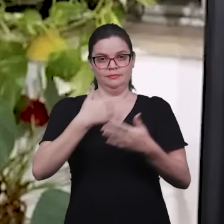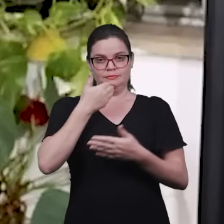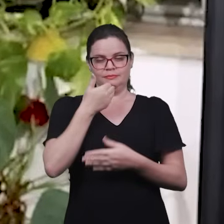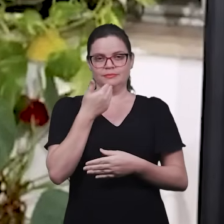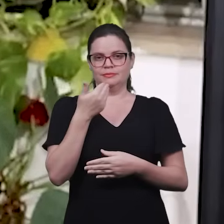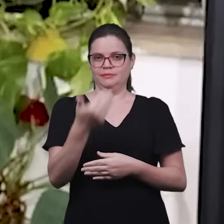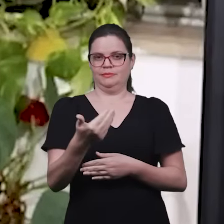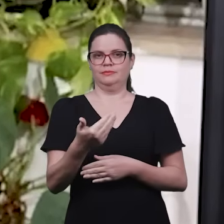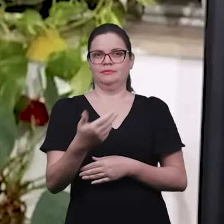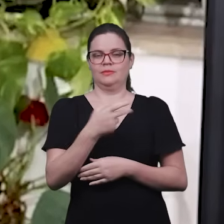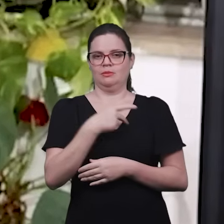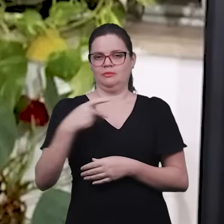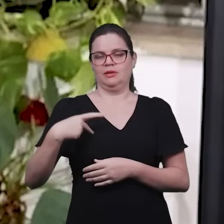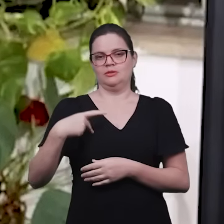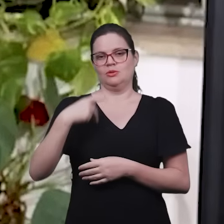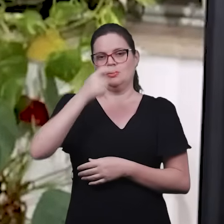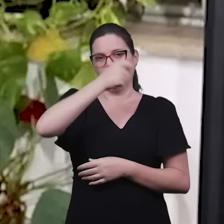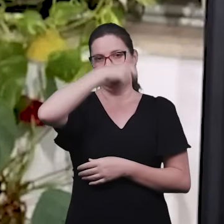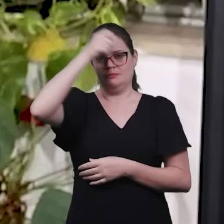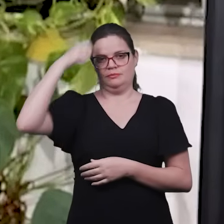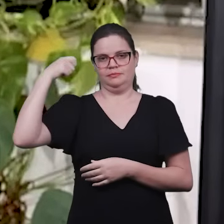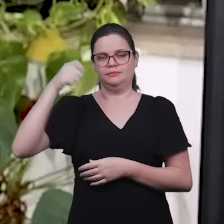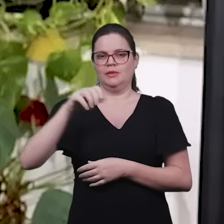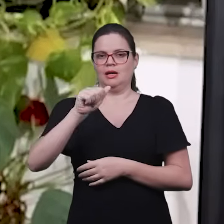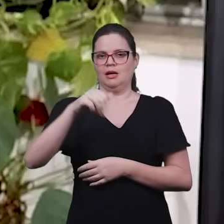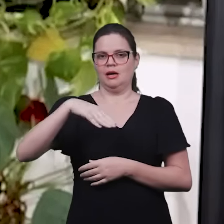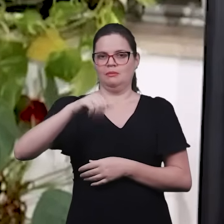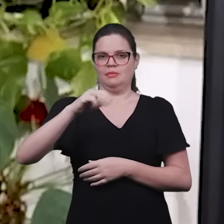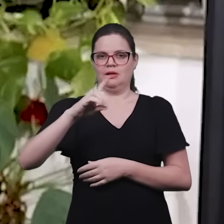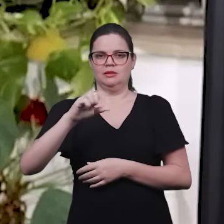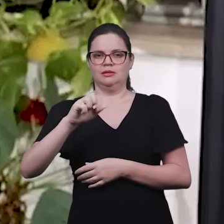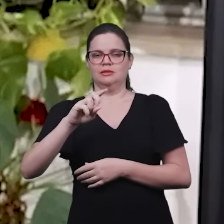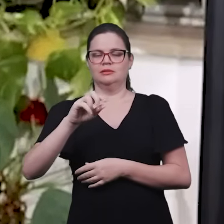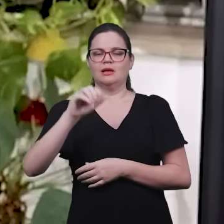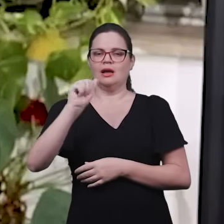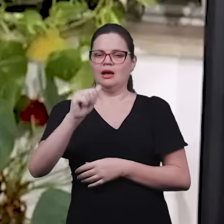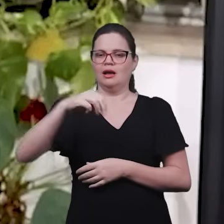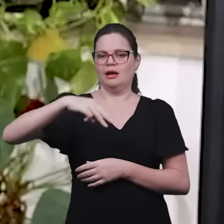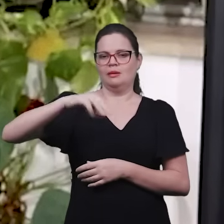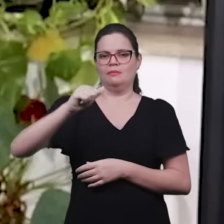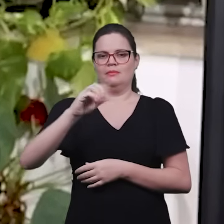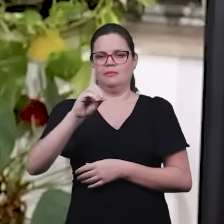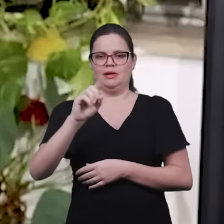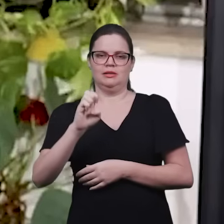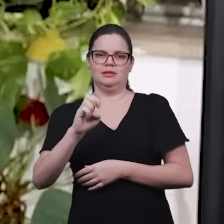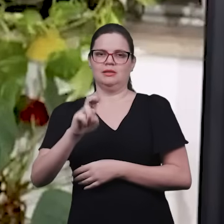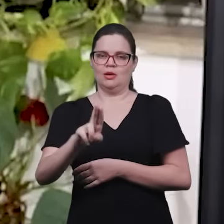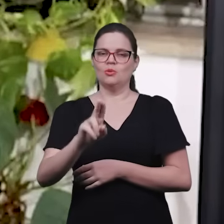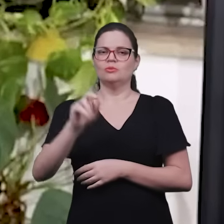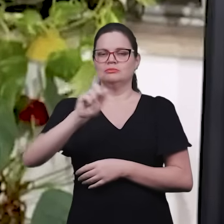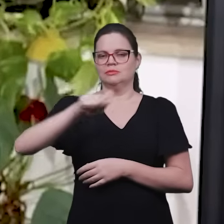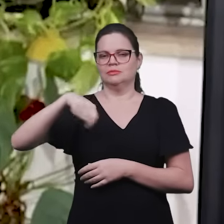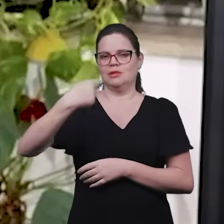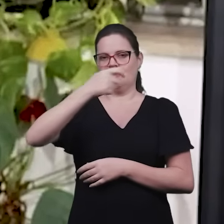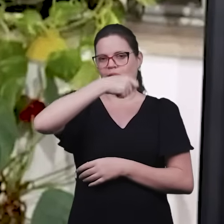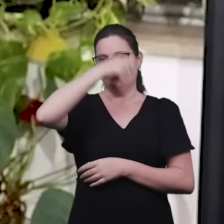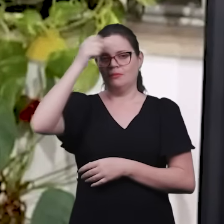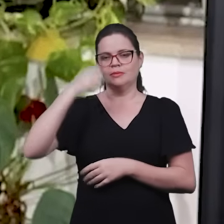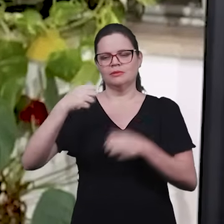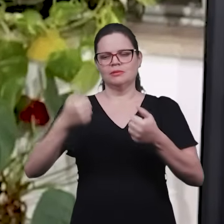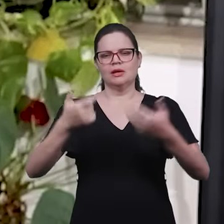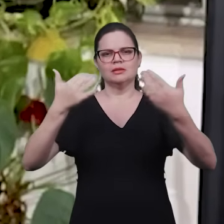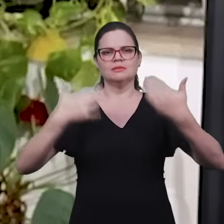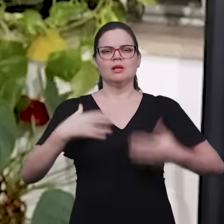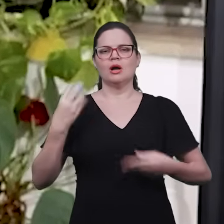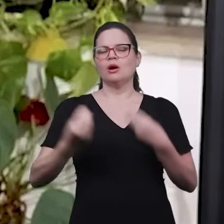pedir ao pastor Amadeu que passe para nós um pequeno histórico sobre como